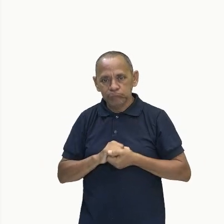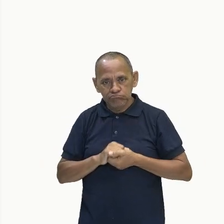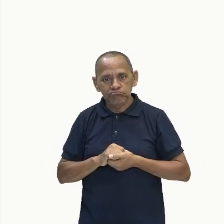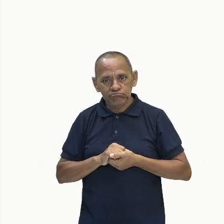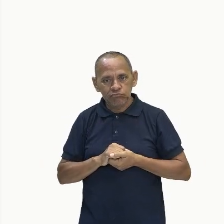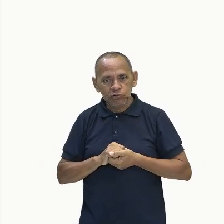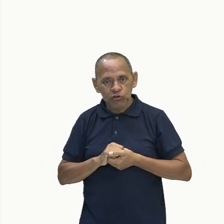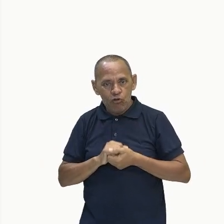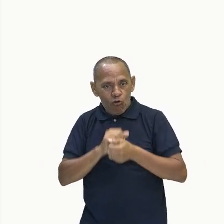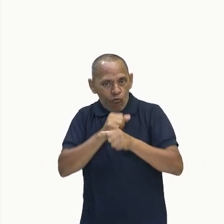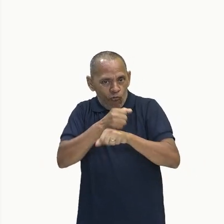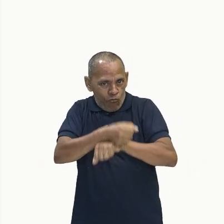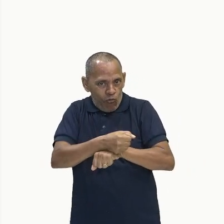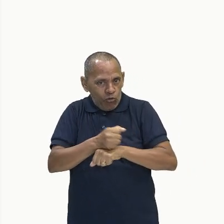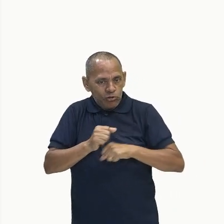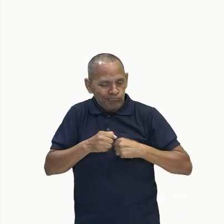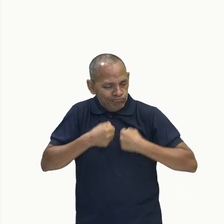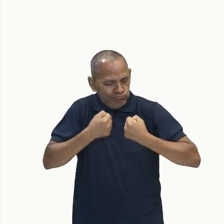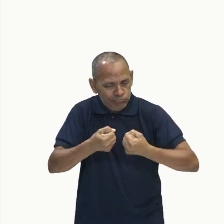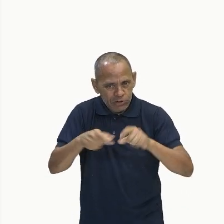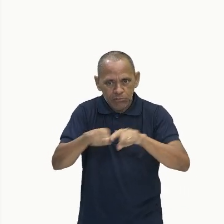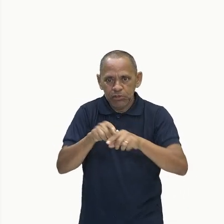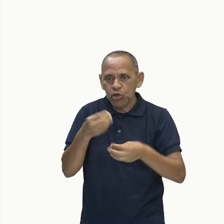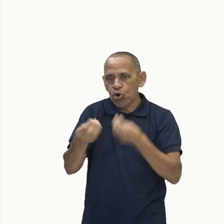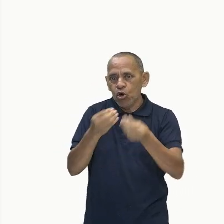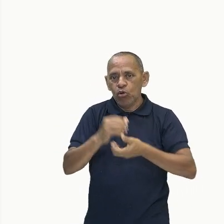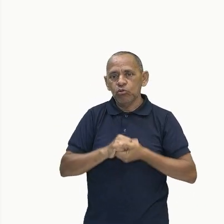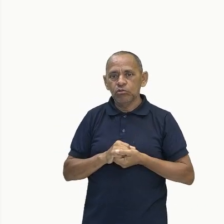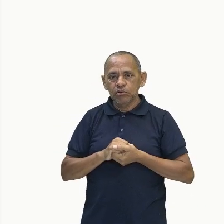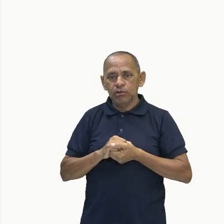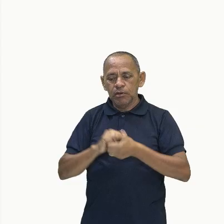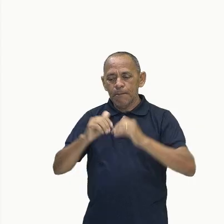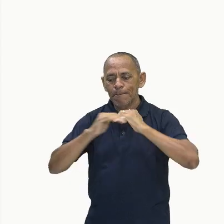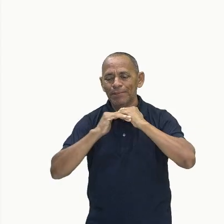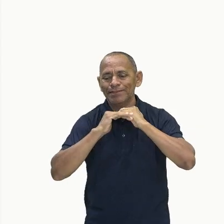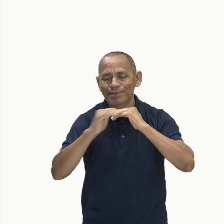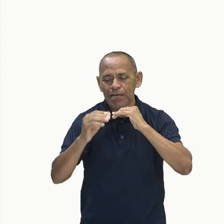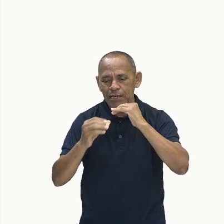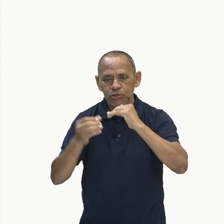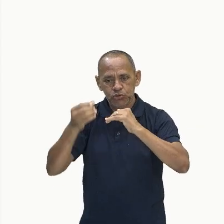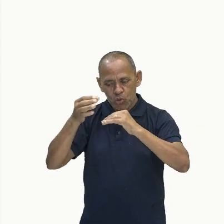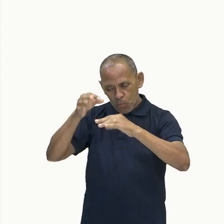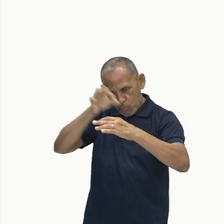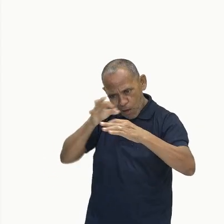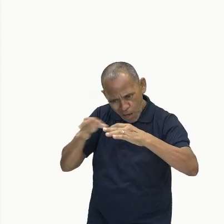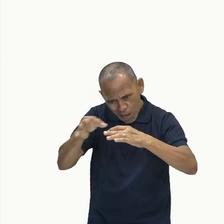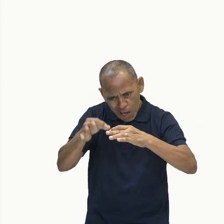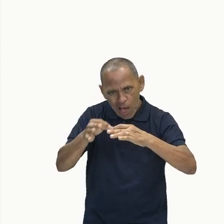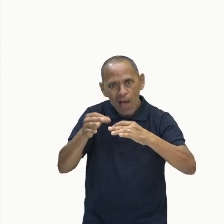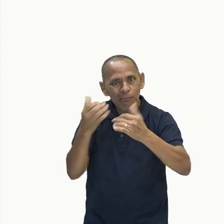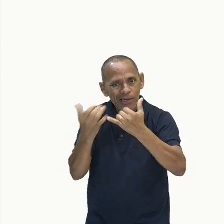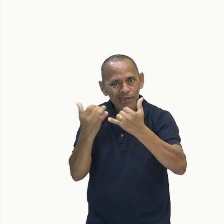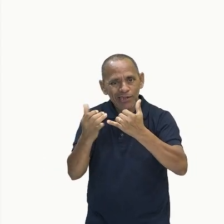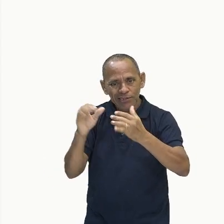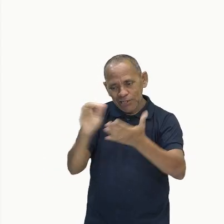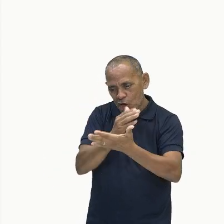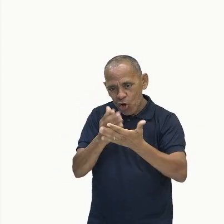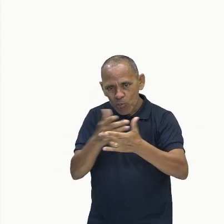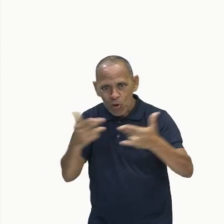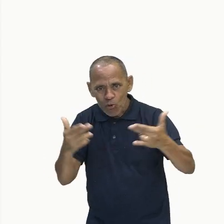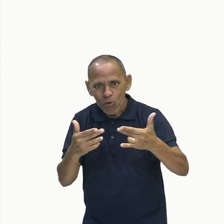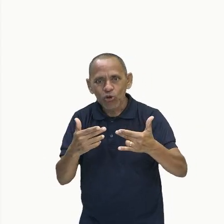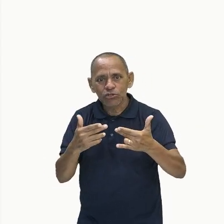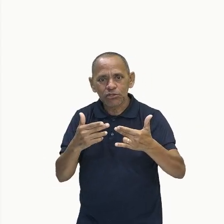bem a atenção, justamente colocando ele plantado, como se ele estivesse plantado na nossa terra. Eu acho que em alguma aula nós já falamos